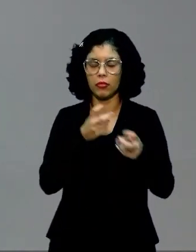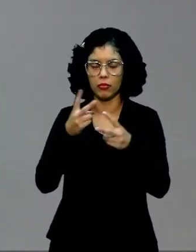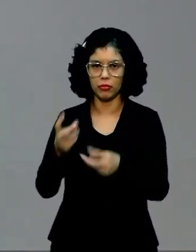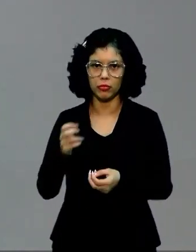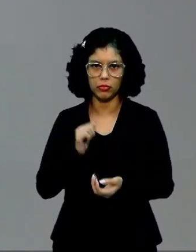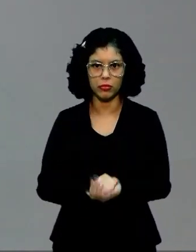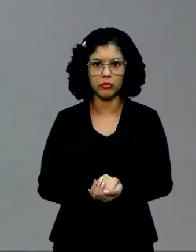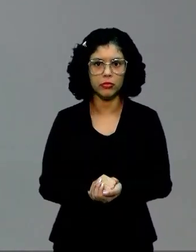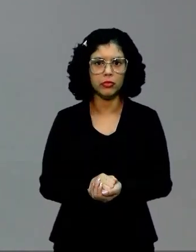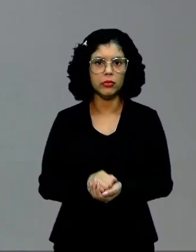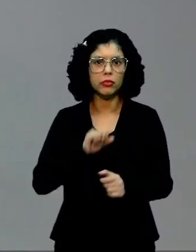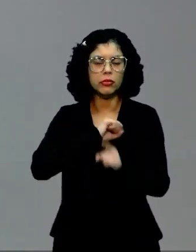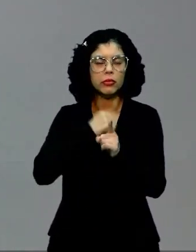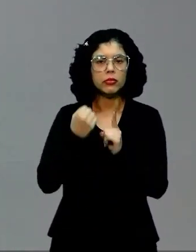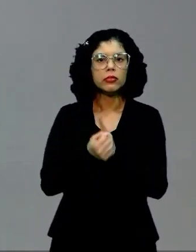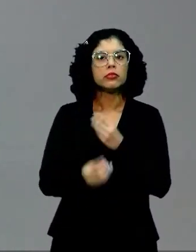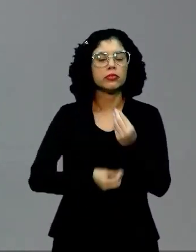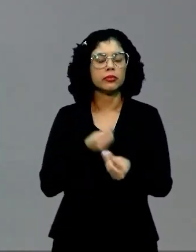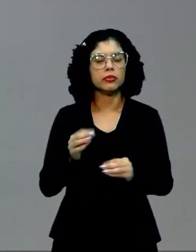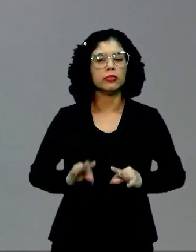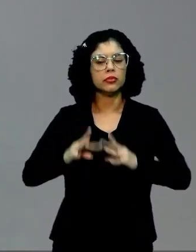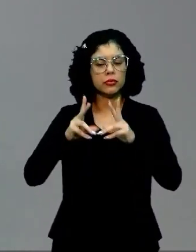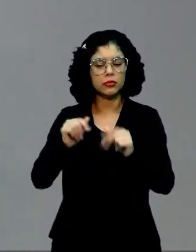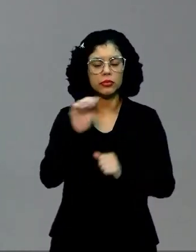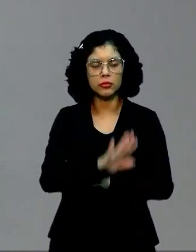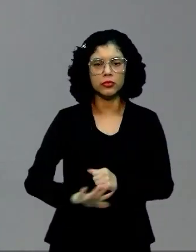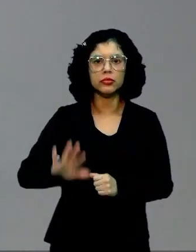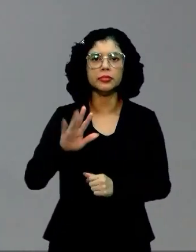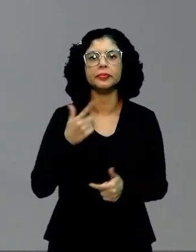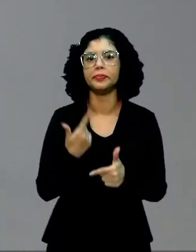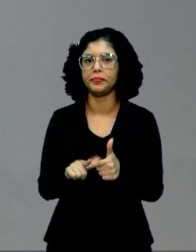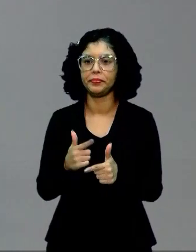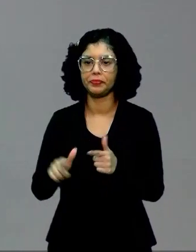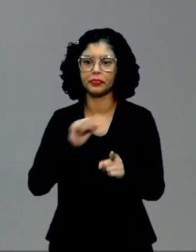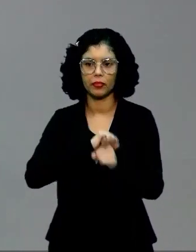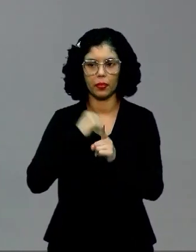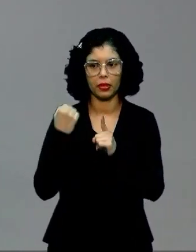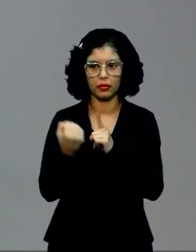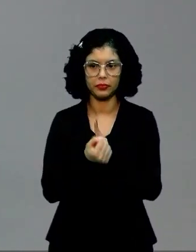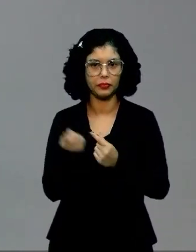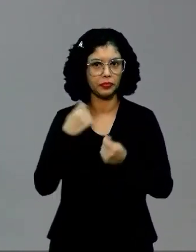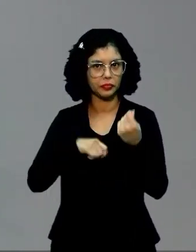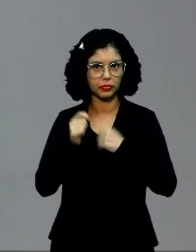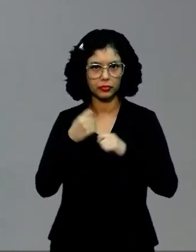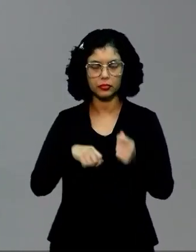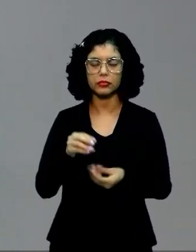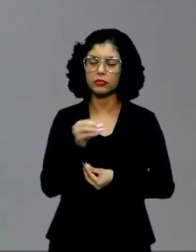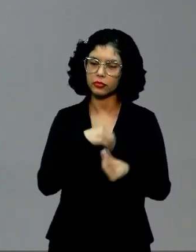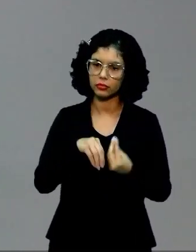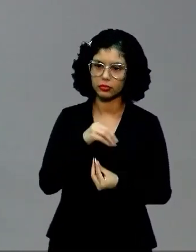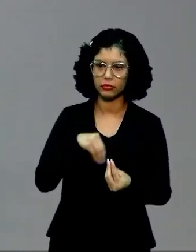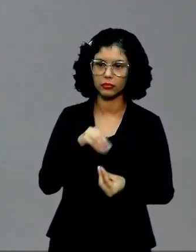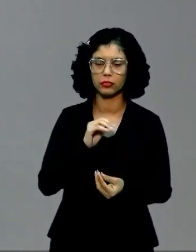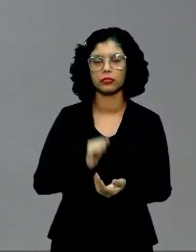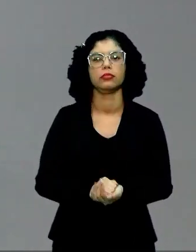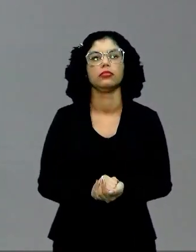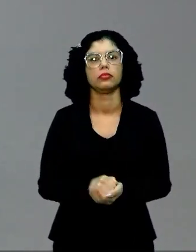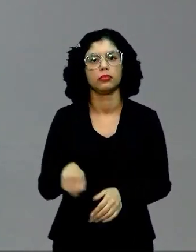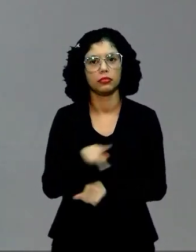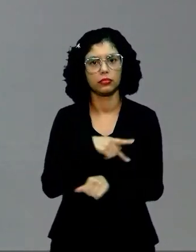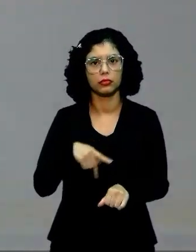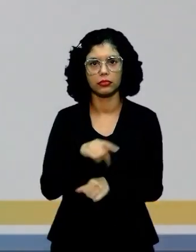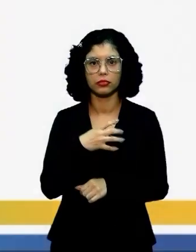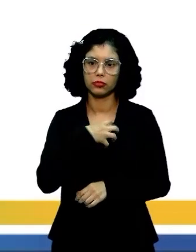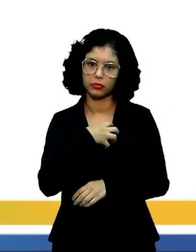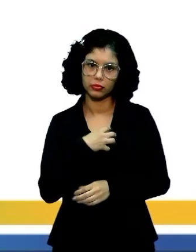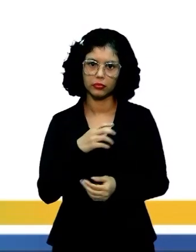a sociedade como um todo, observando ali os problemas sociais, econômicos que envolvem o país naquele